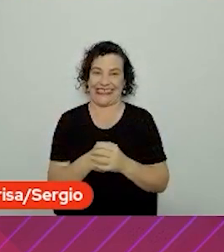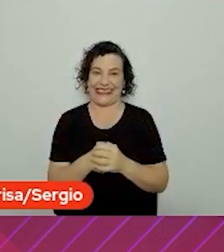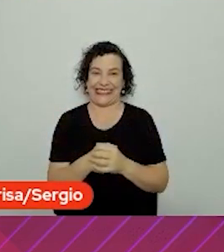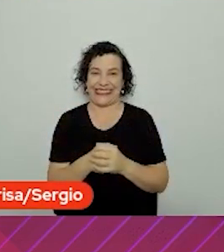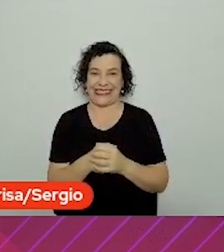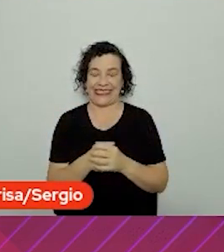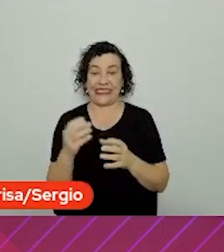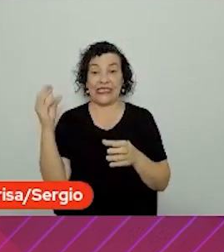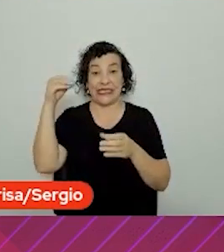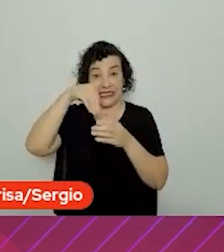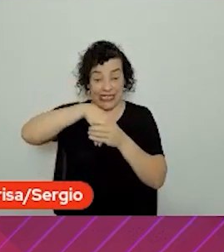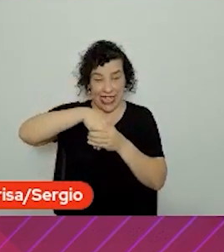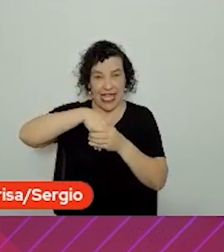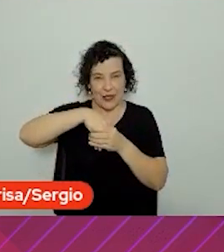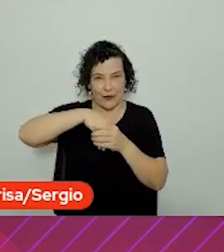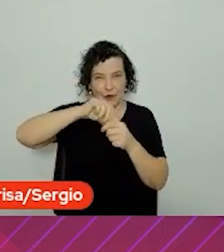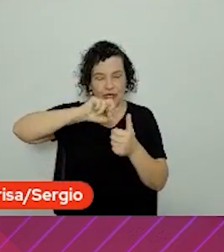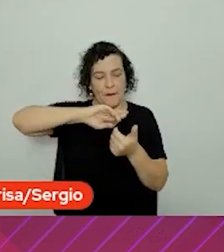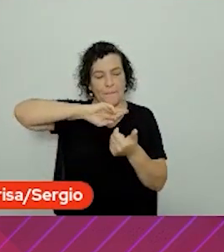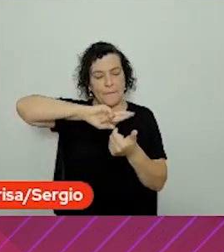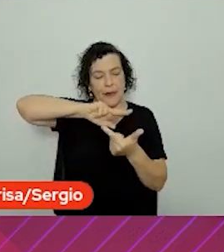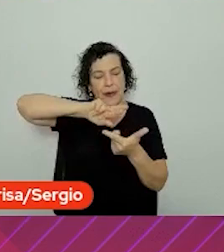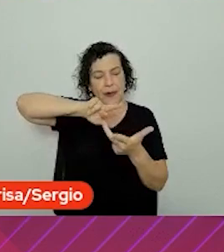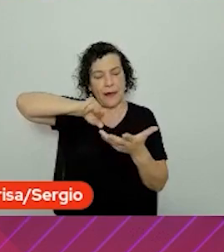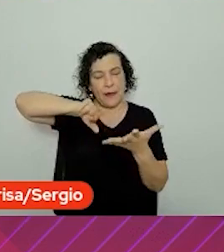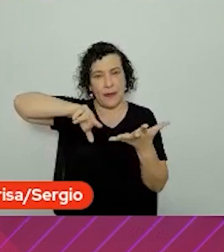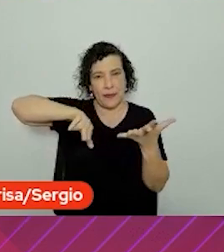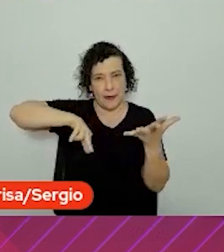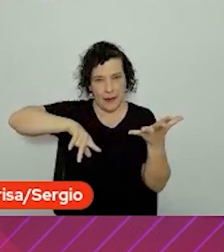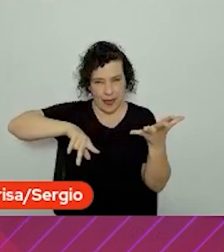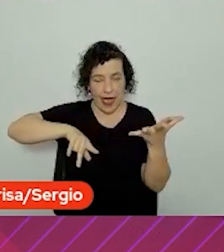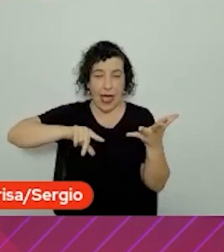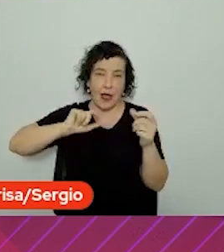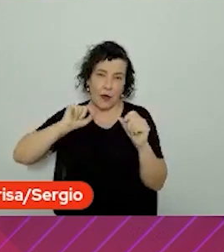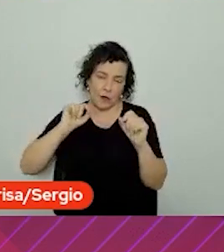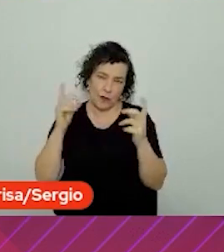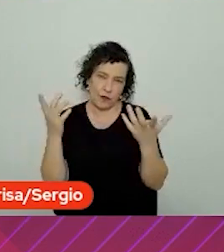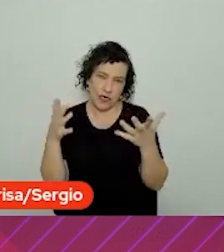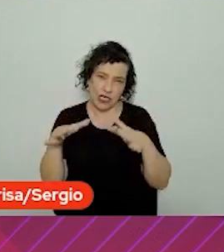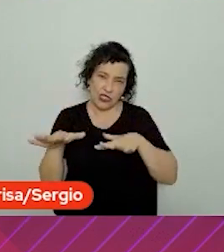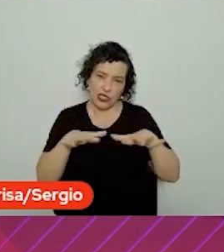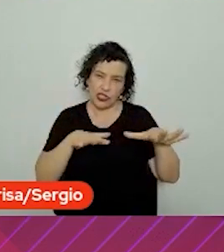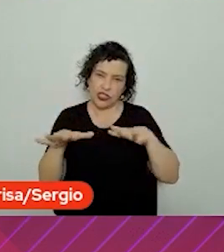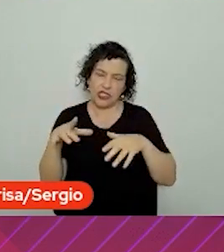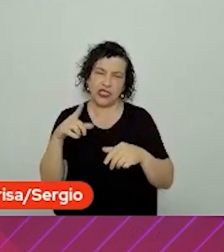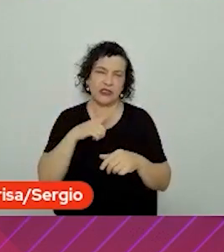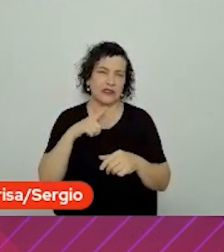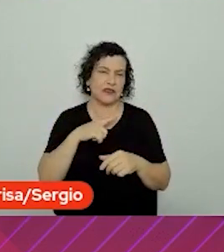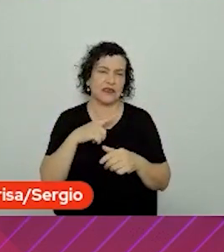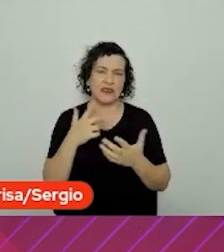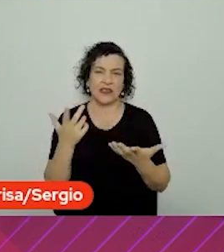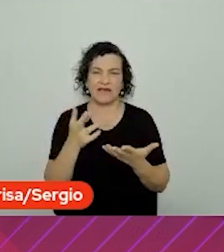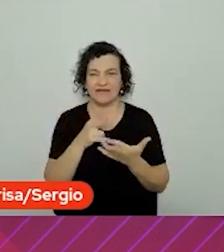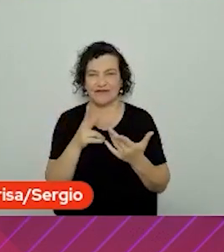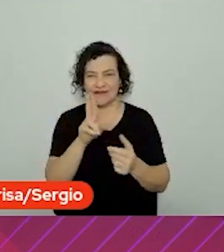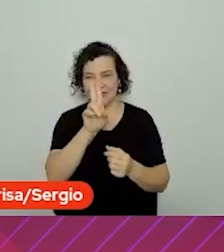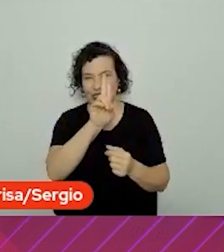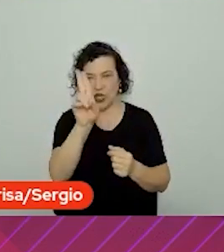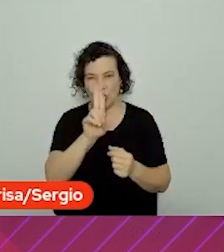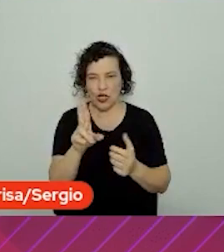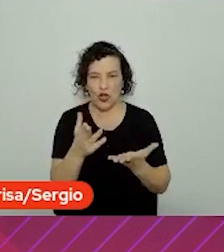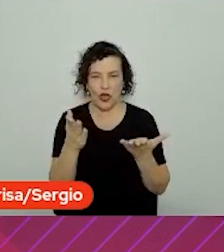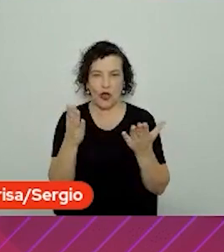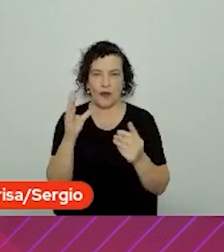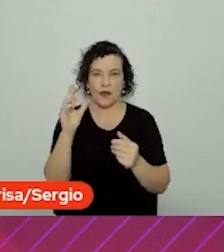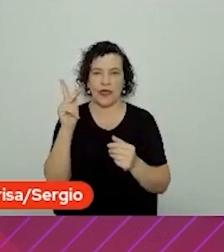Dentro do guarda-chuva de abordagens ágeis, a gente tem várias, né, Safe, TSD, Scrum, Kanban ali no meio